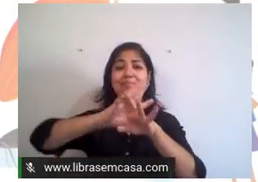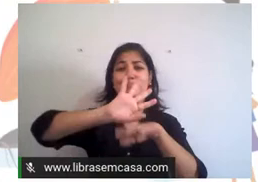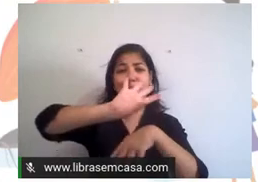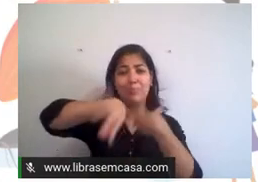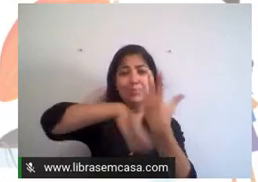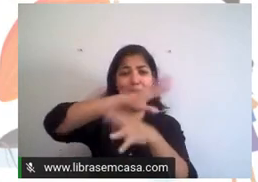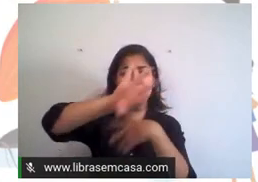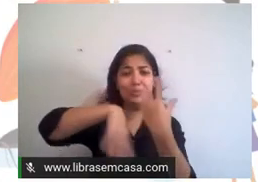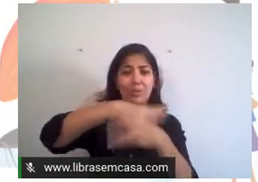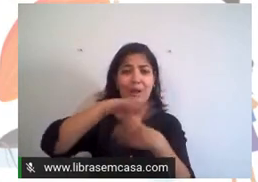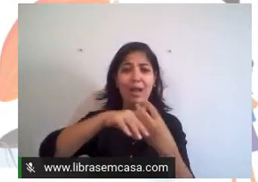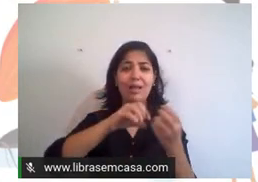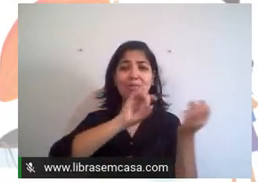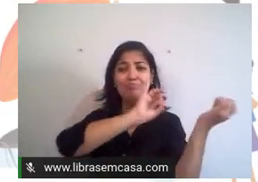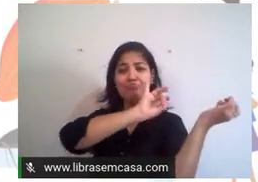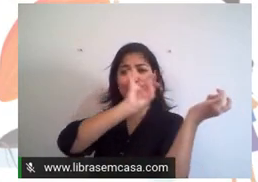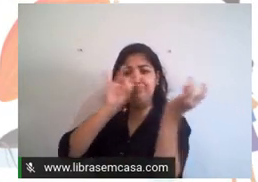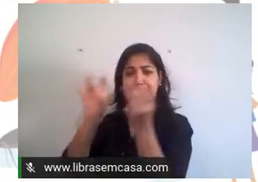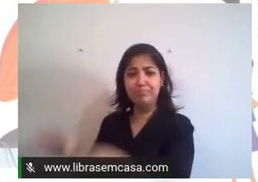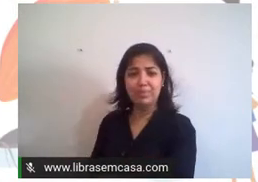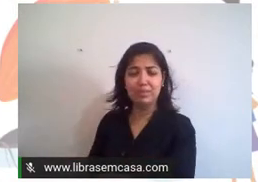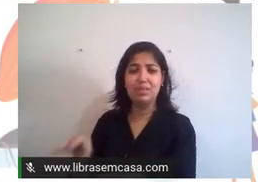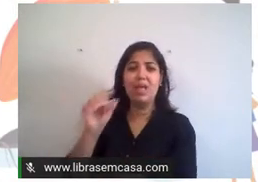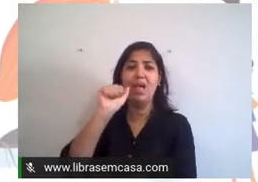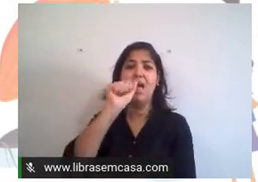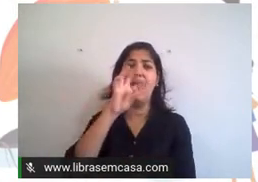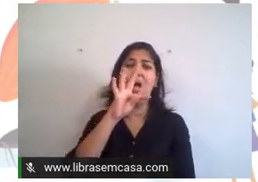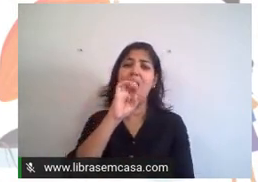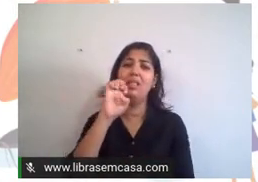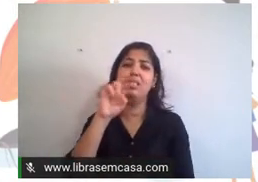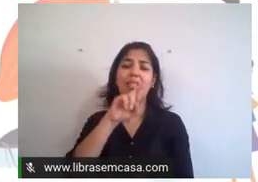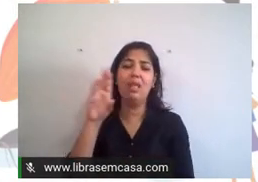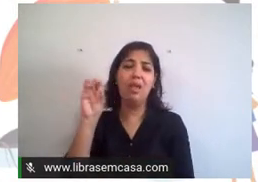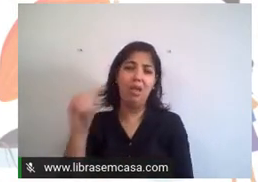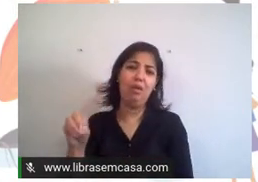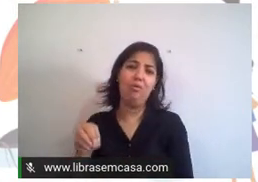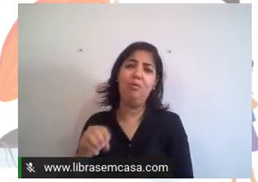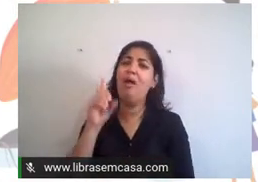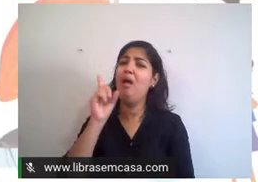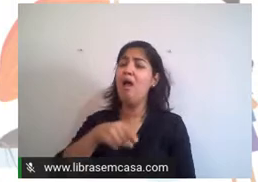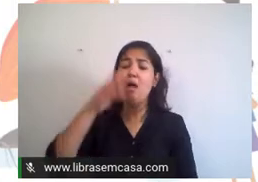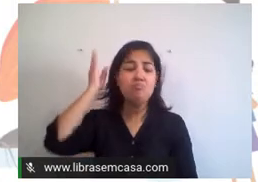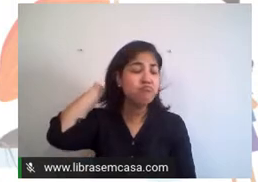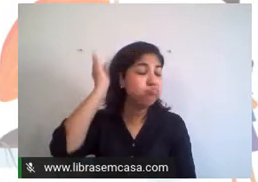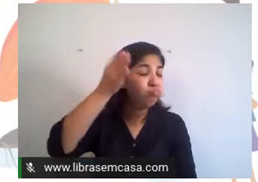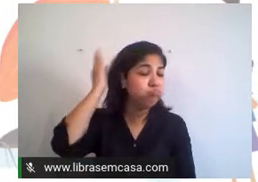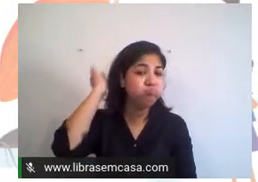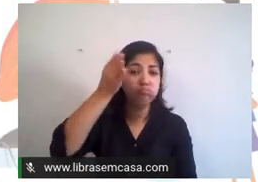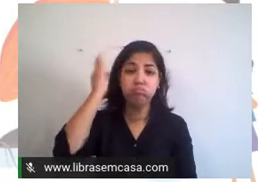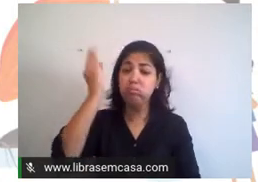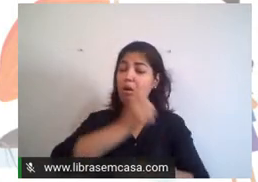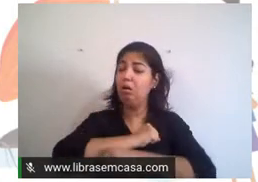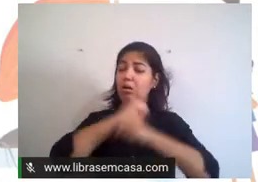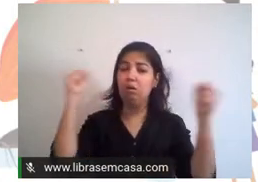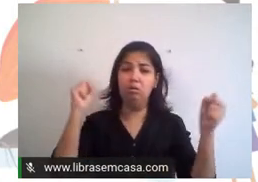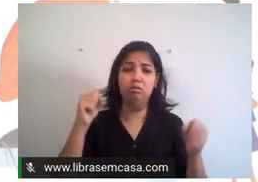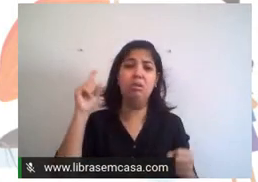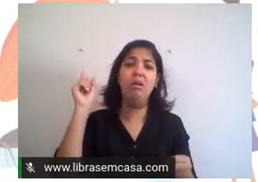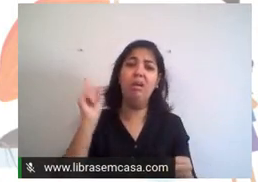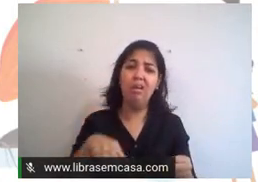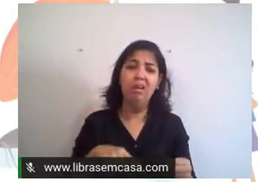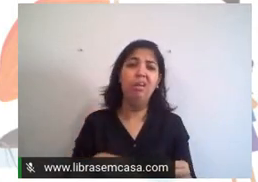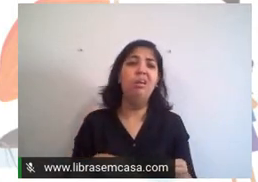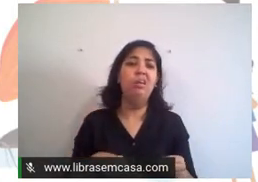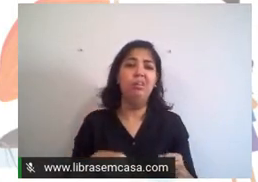para aterros sanitários, infelizmente. É uma burrice muito, muito grande, e é um exemplo marcante de